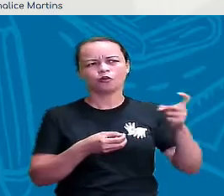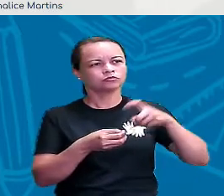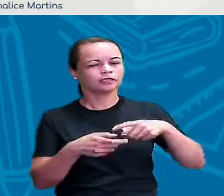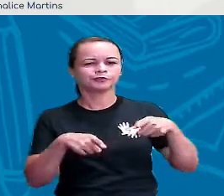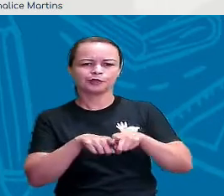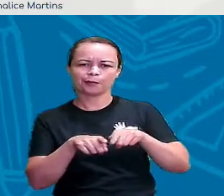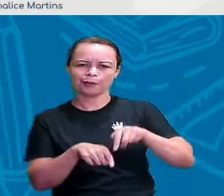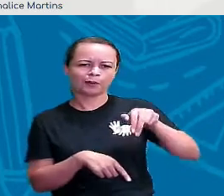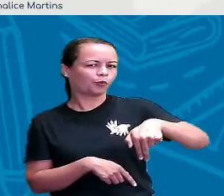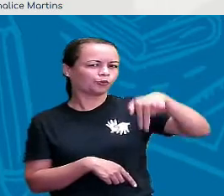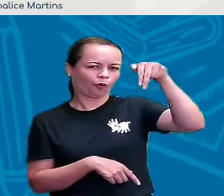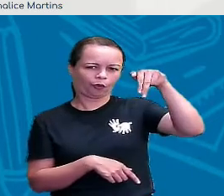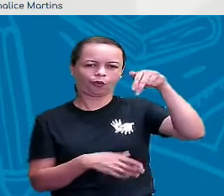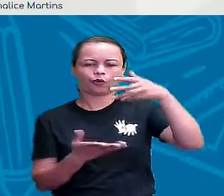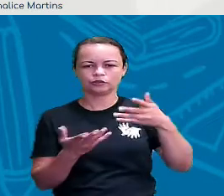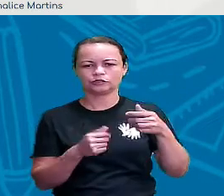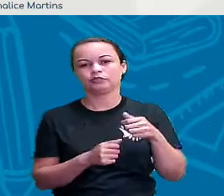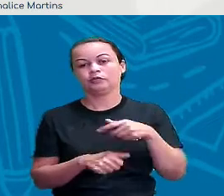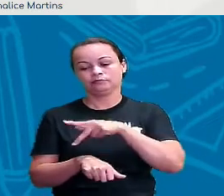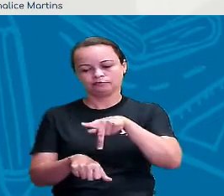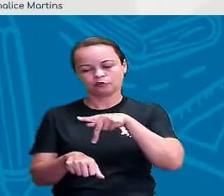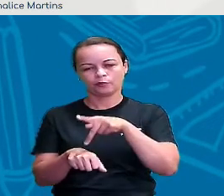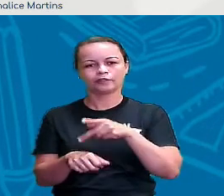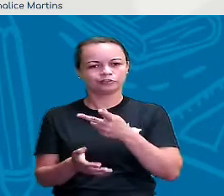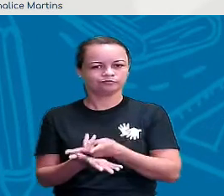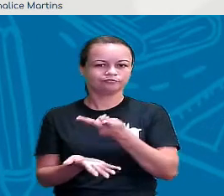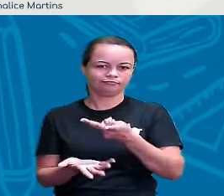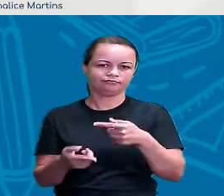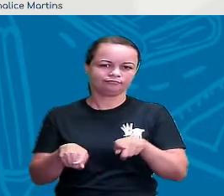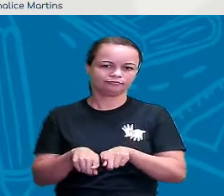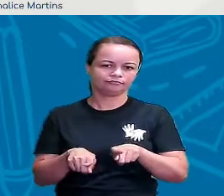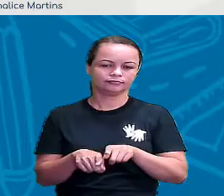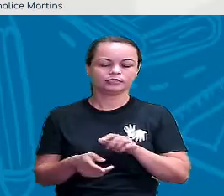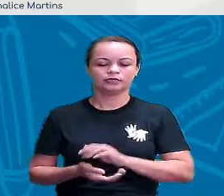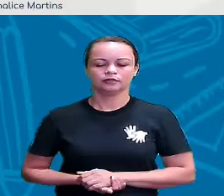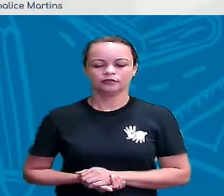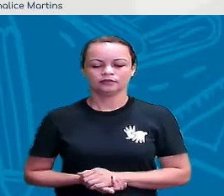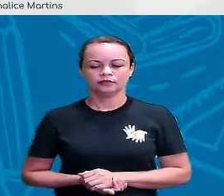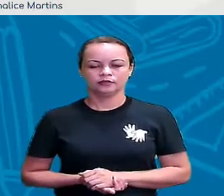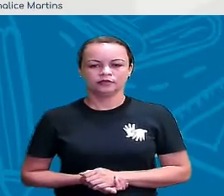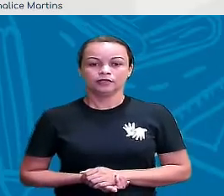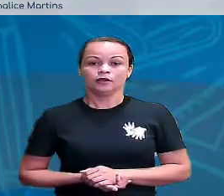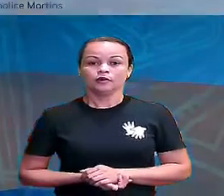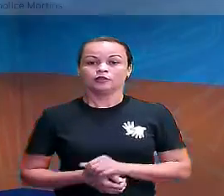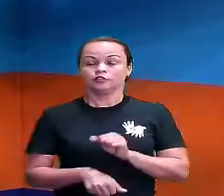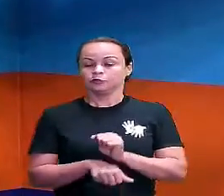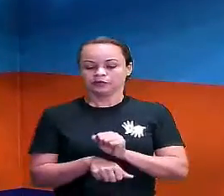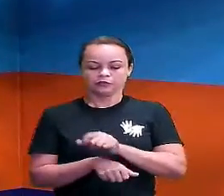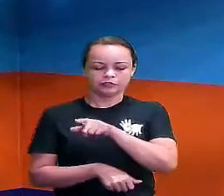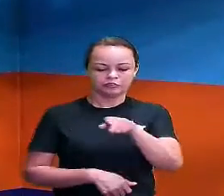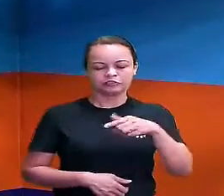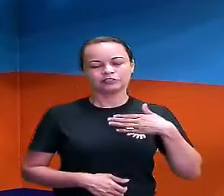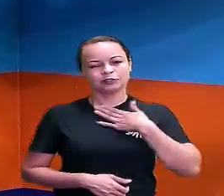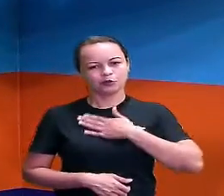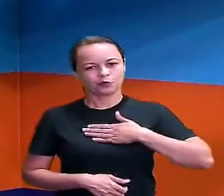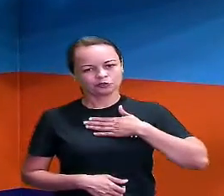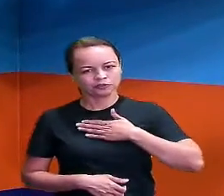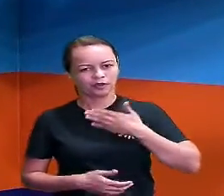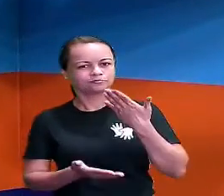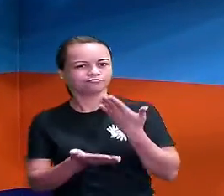Norte do país, que também aconteceu, né? Então, eu espero que vocês tenham gostado das